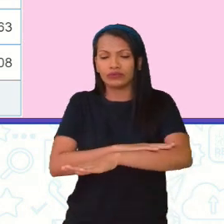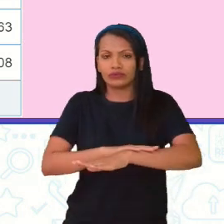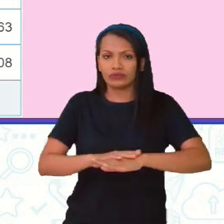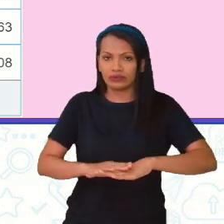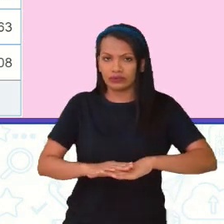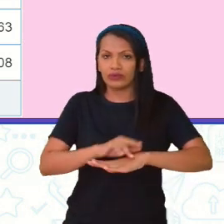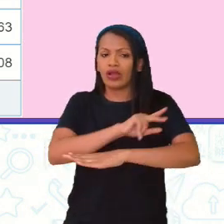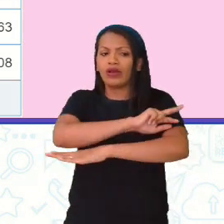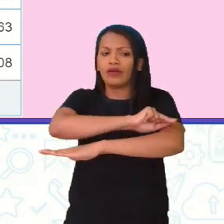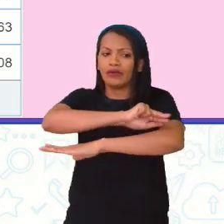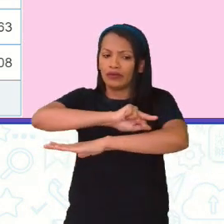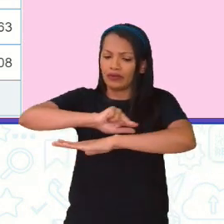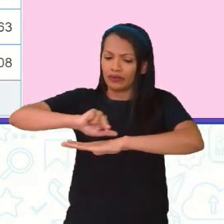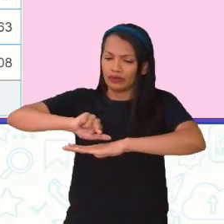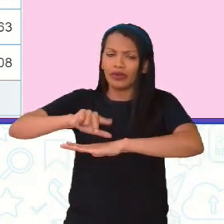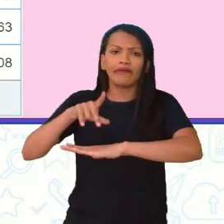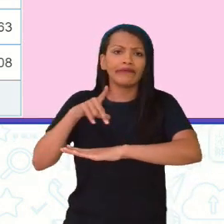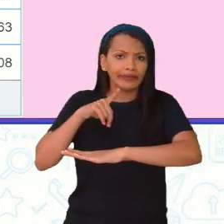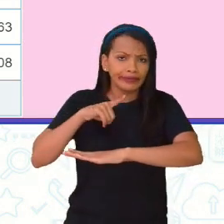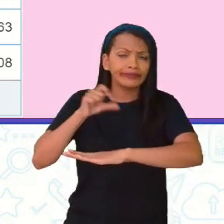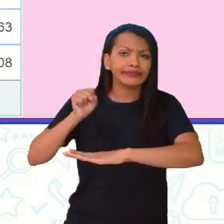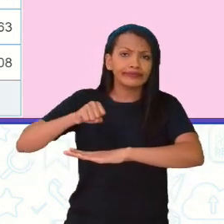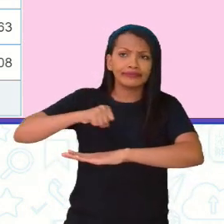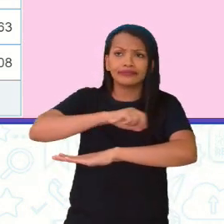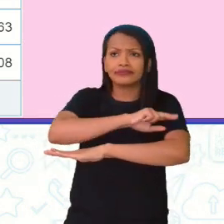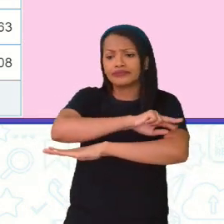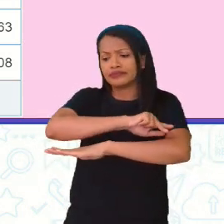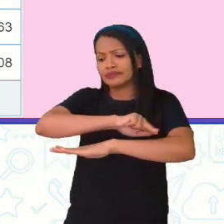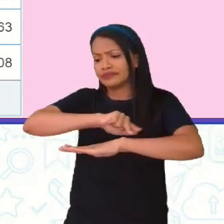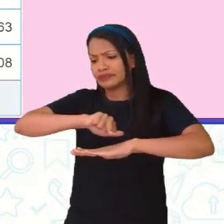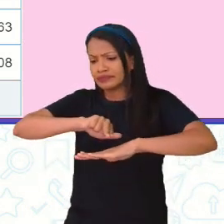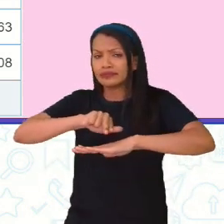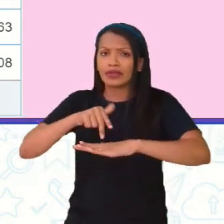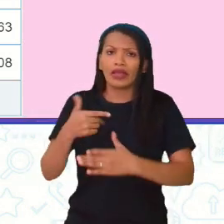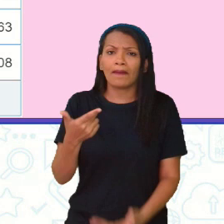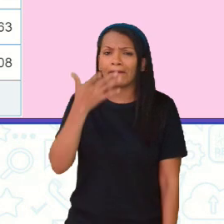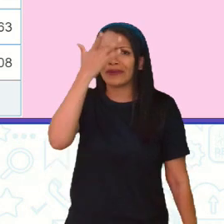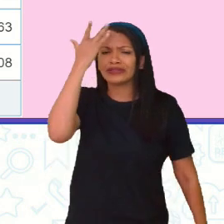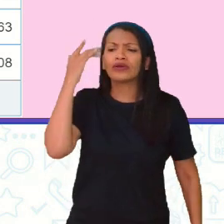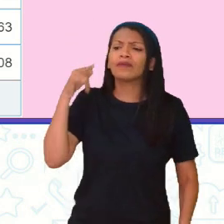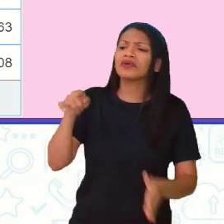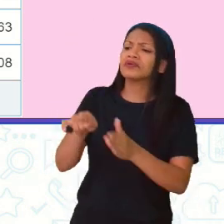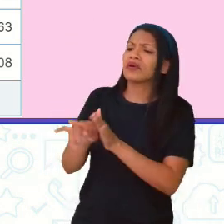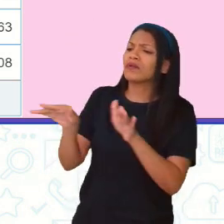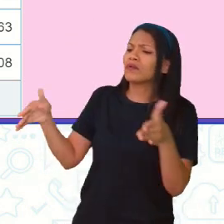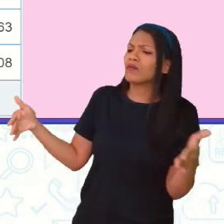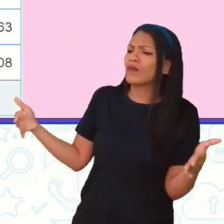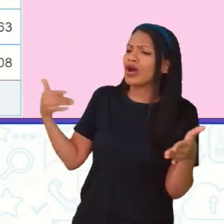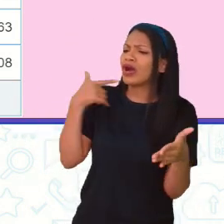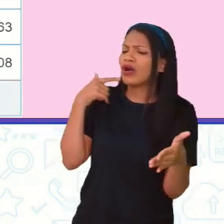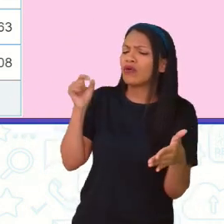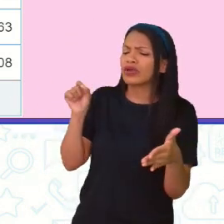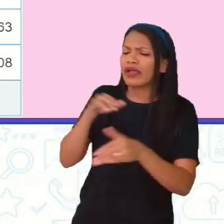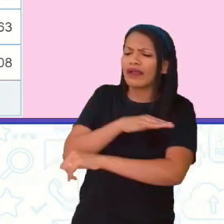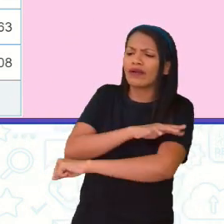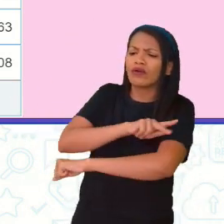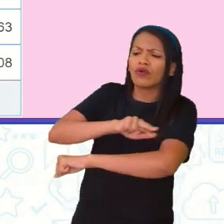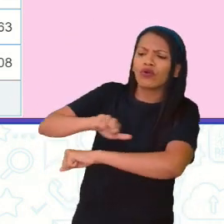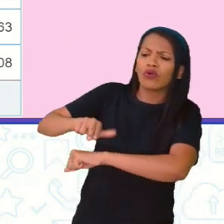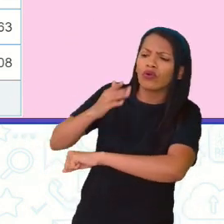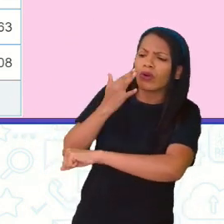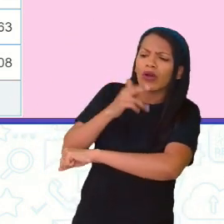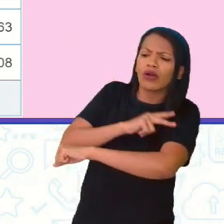Então, tem lá, o recenseador vai perguntar qual sua cor ou raça. Eles vão perguntar